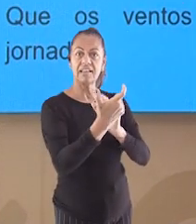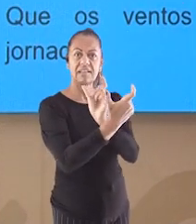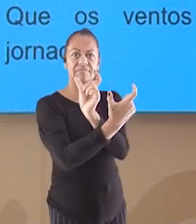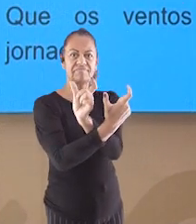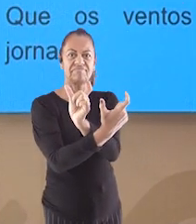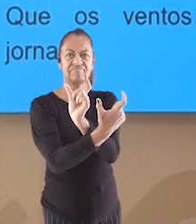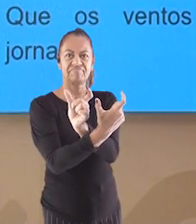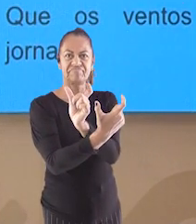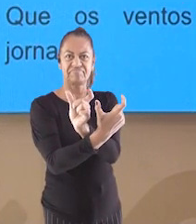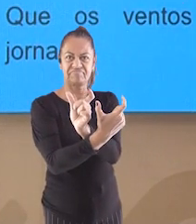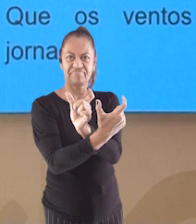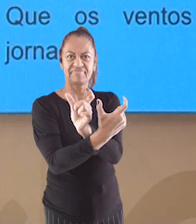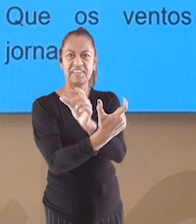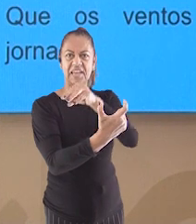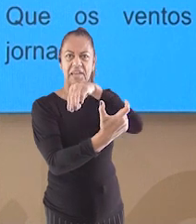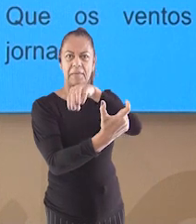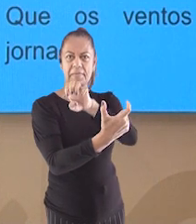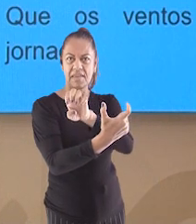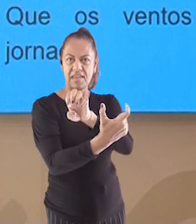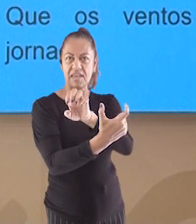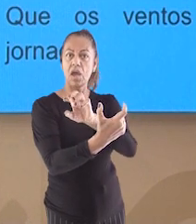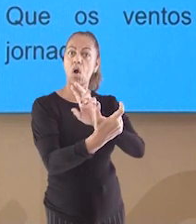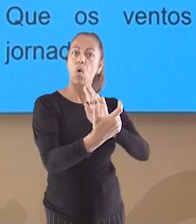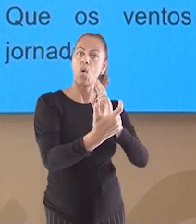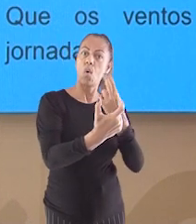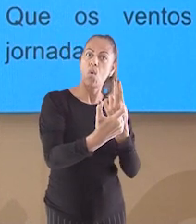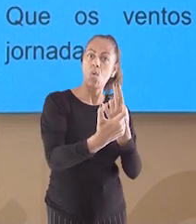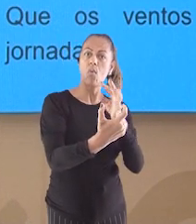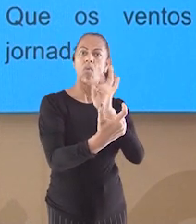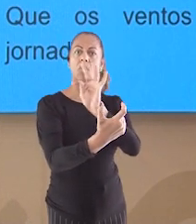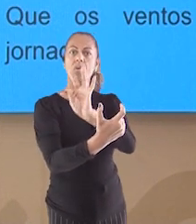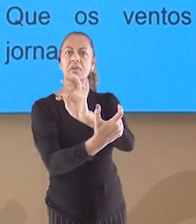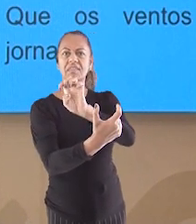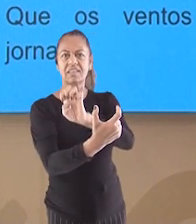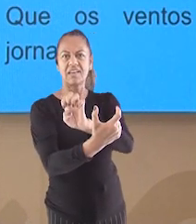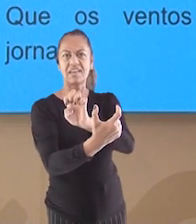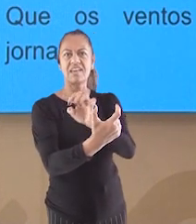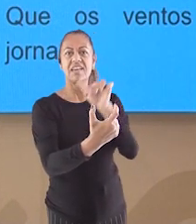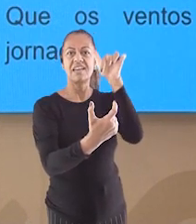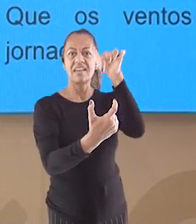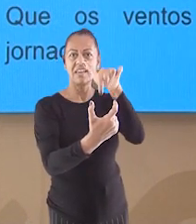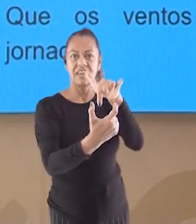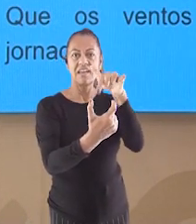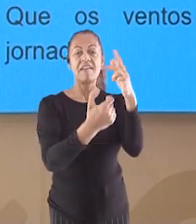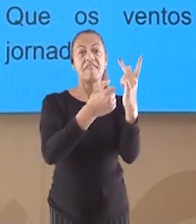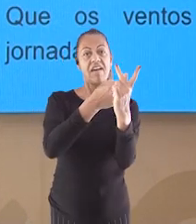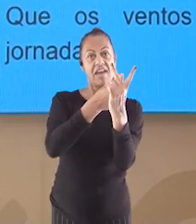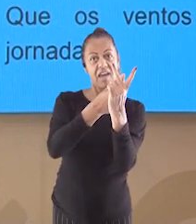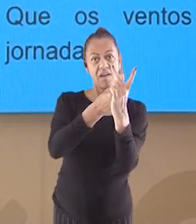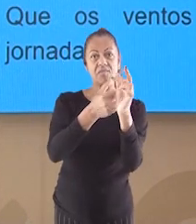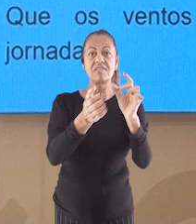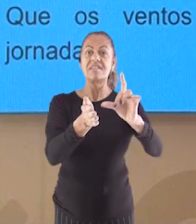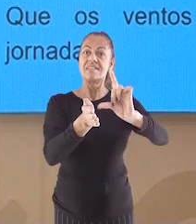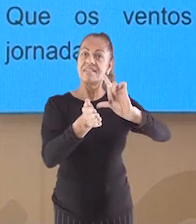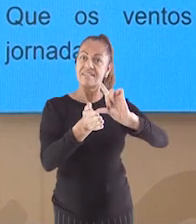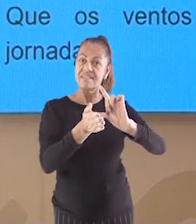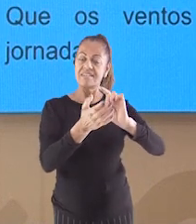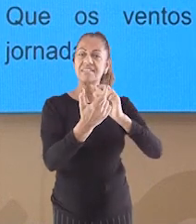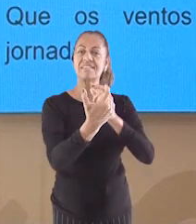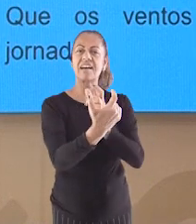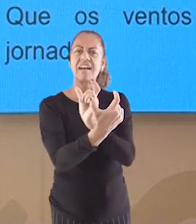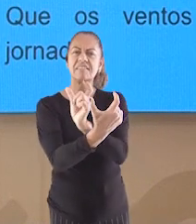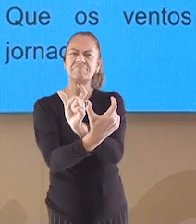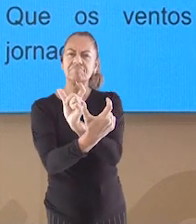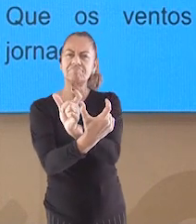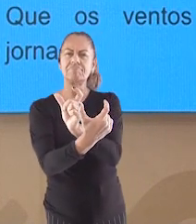te estão presentes antes do verbo e após as expressões que indicam desejo. Ou seja, continuam sendo